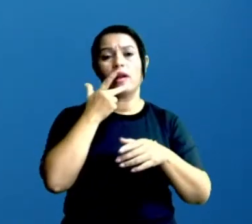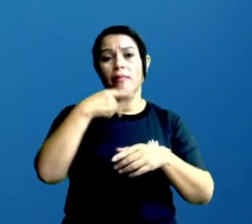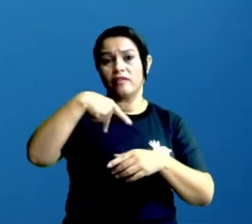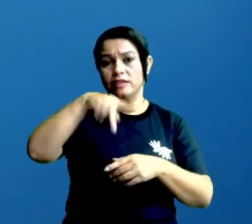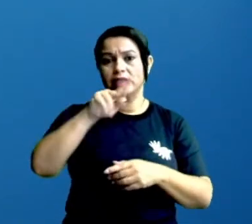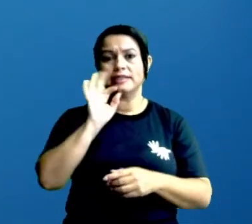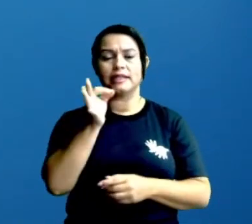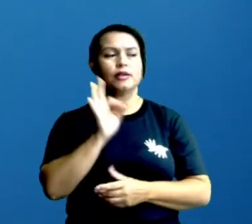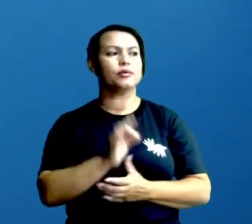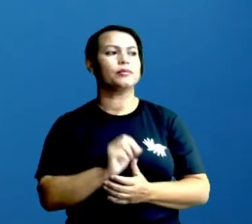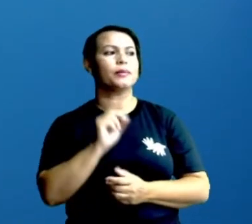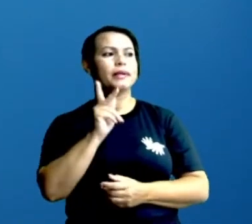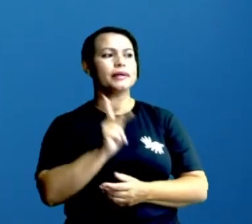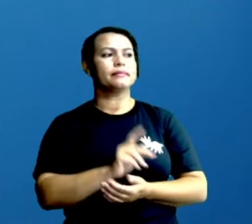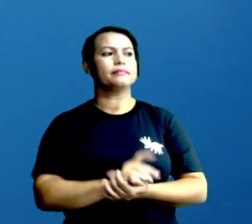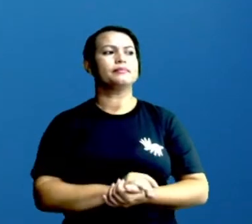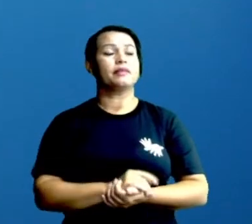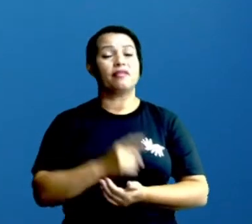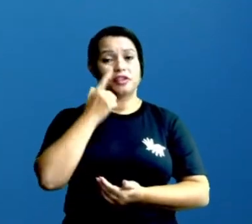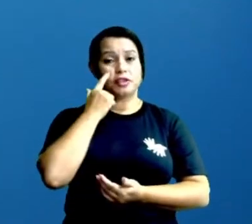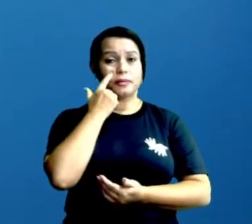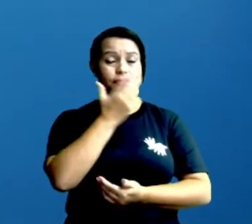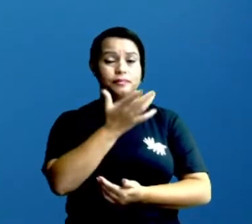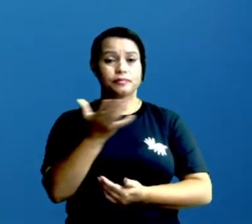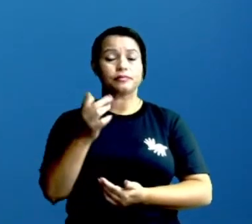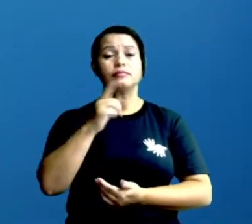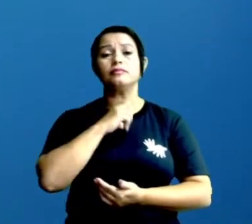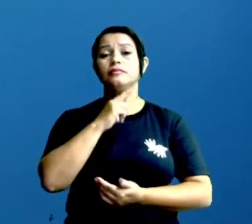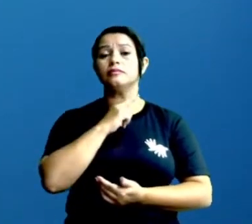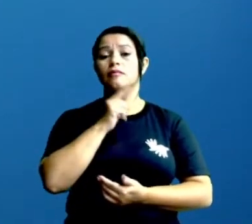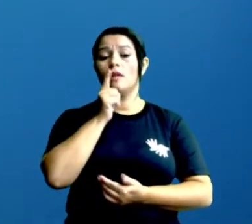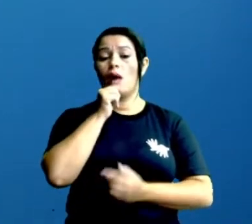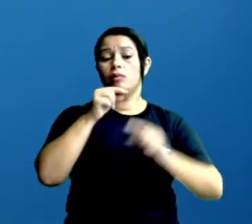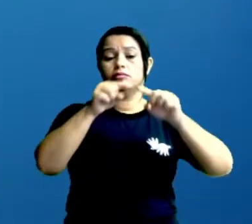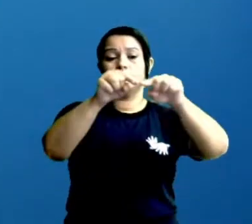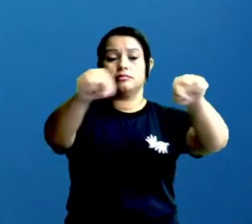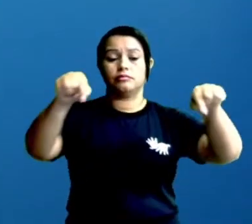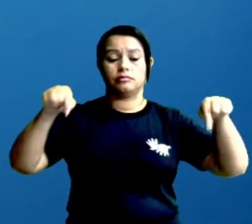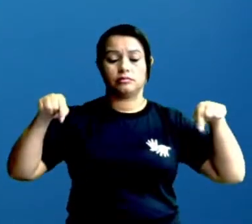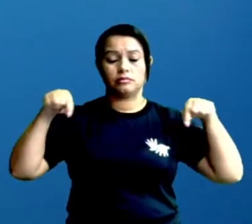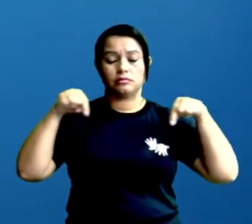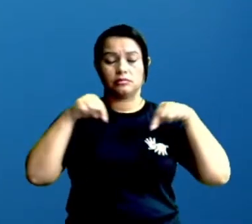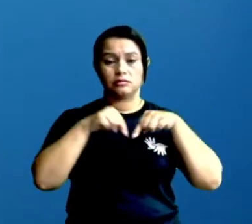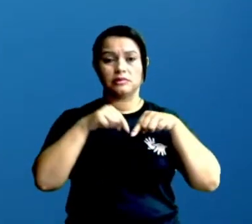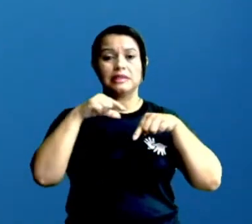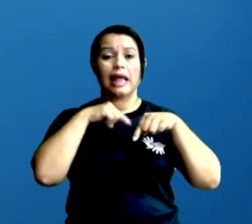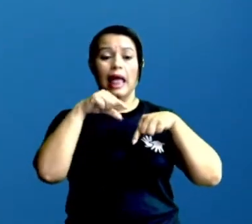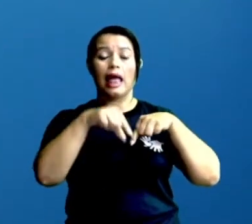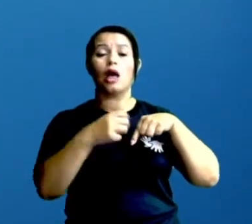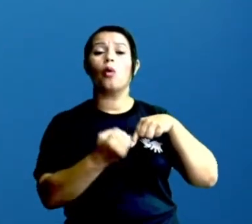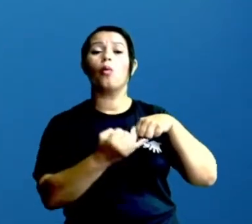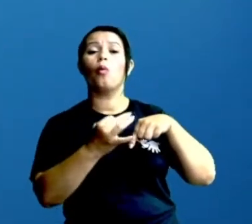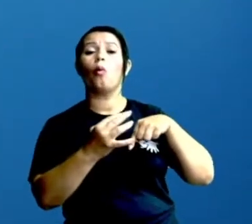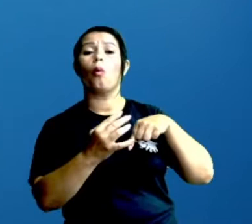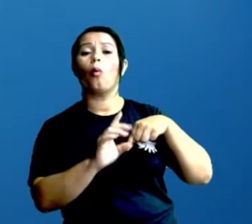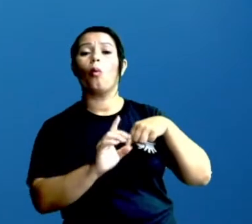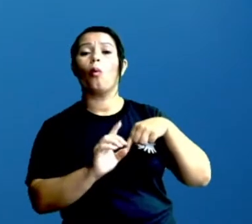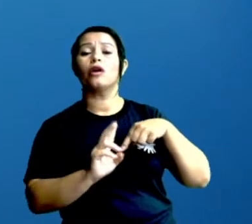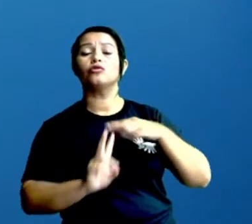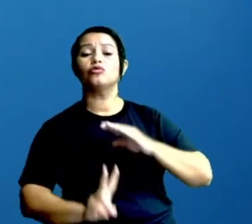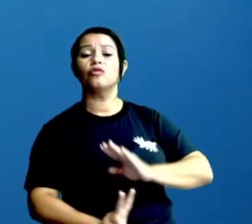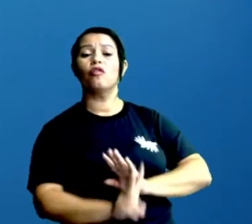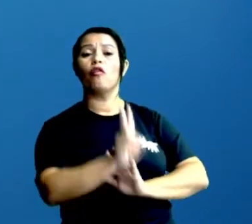passar para vocês, ok? Vê só, eu tenho uma caixa de água e essa minha caixa d'água, ela tem capacidade apenas